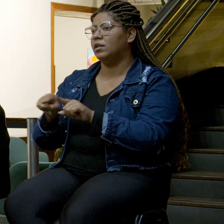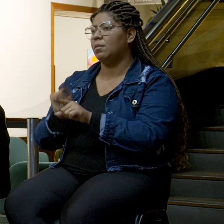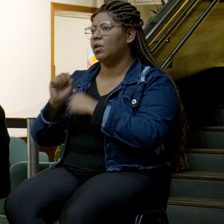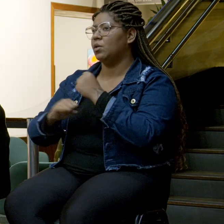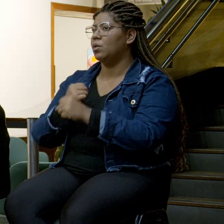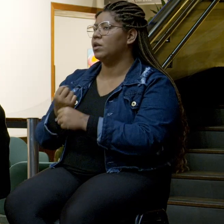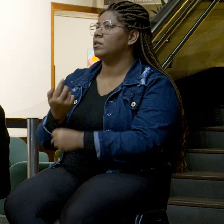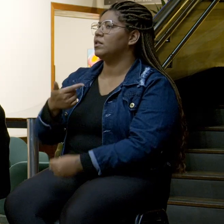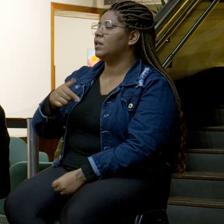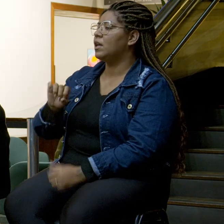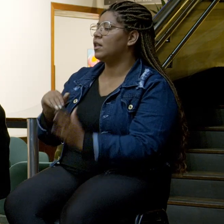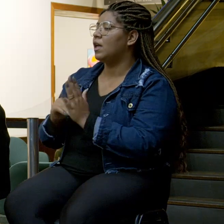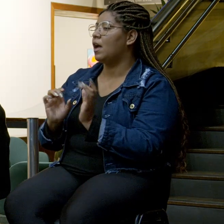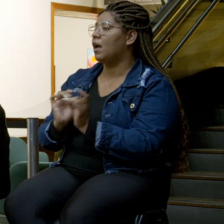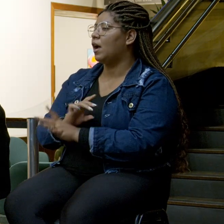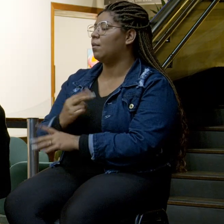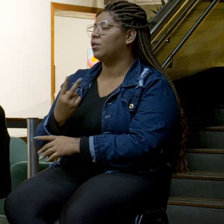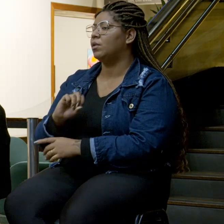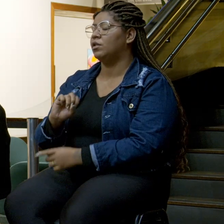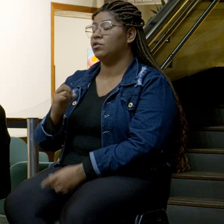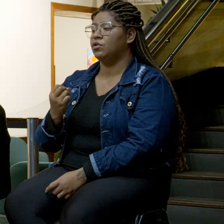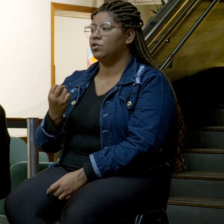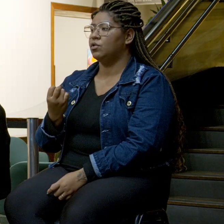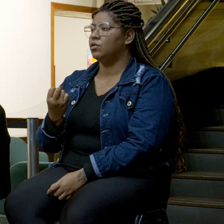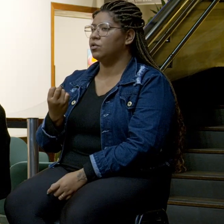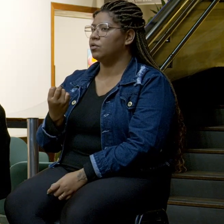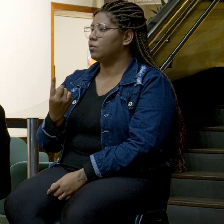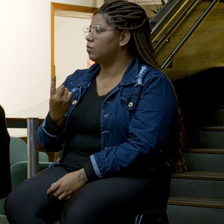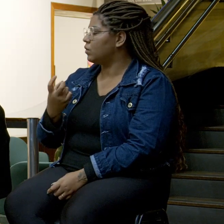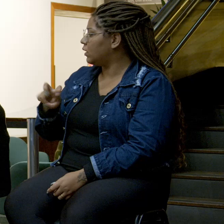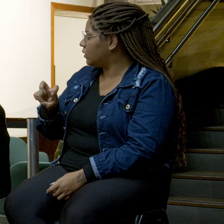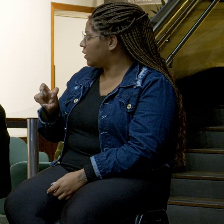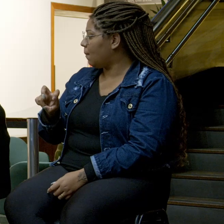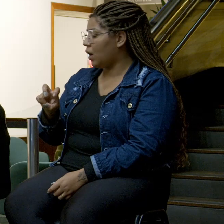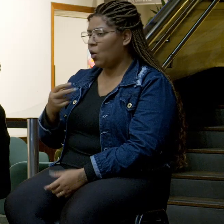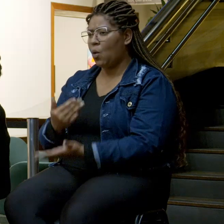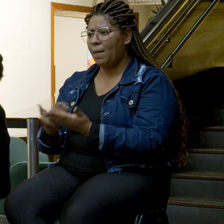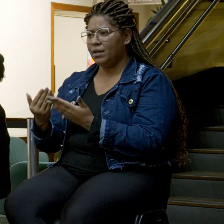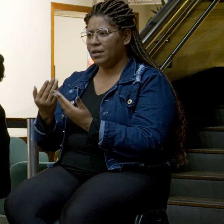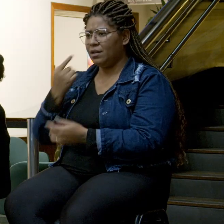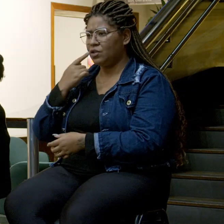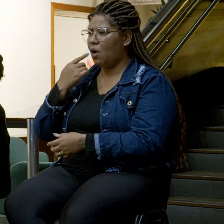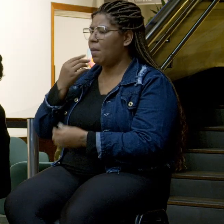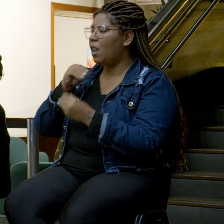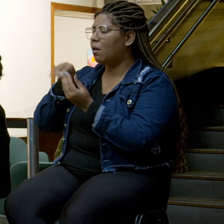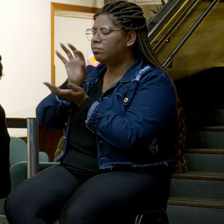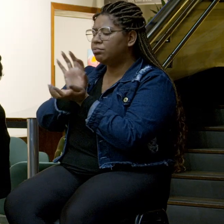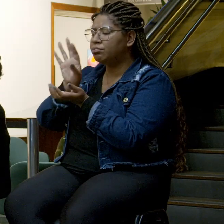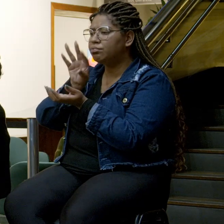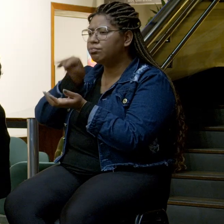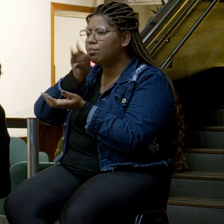terminada em 2015. Em Maiolino, tudo começa pela boca, como podemos ver em Glu Glu Glu Glu,